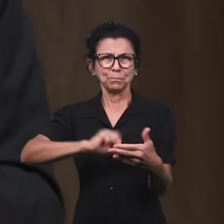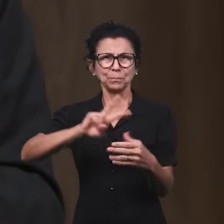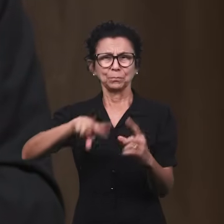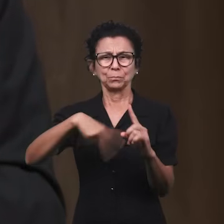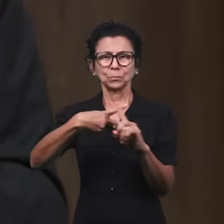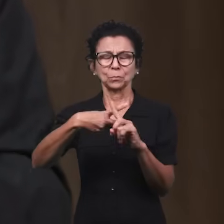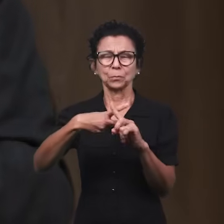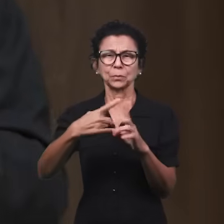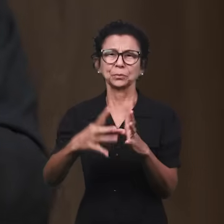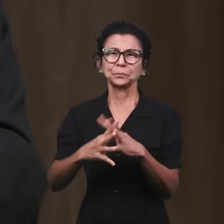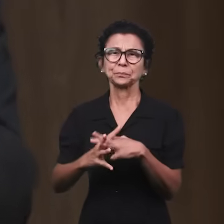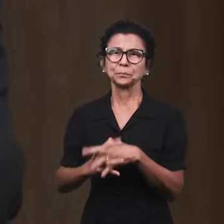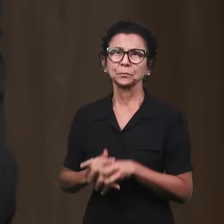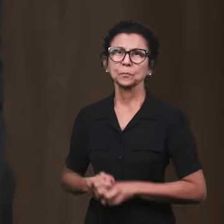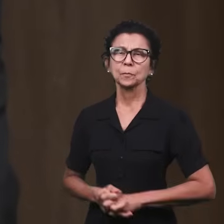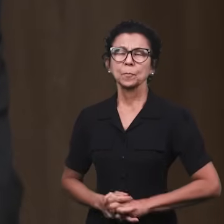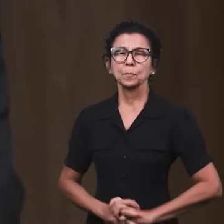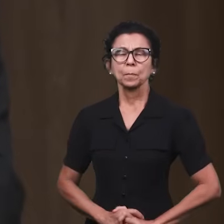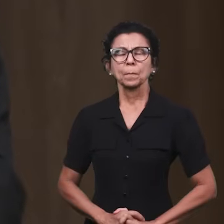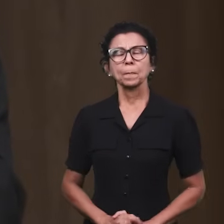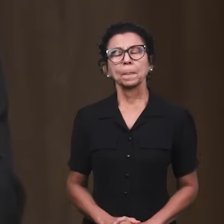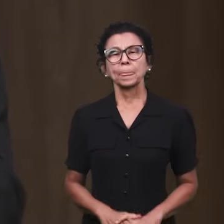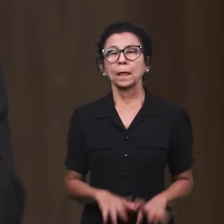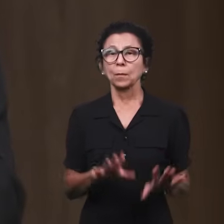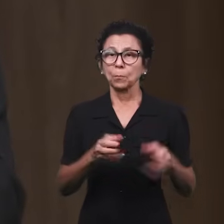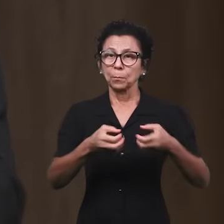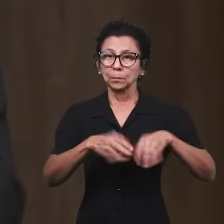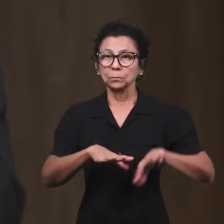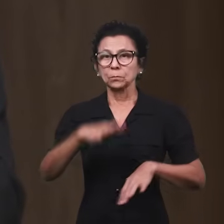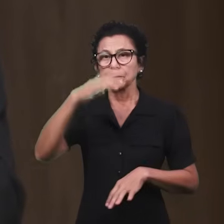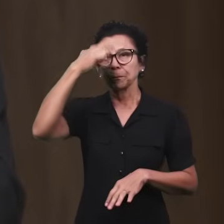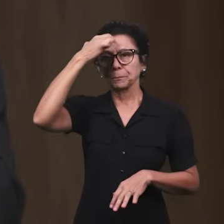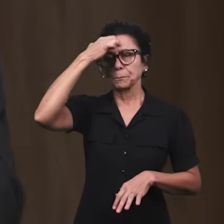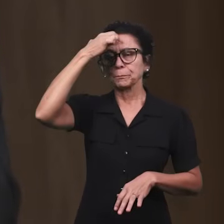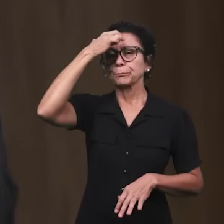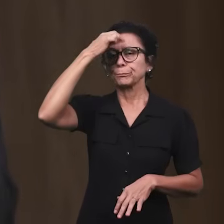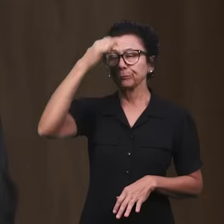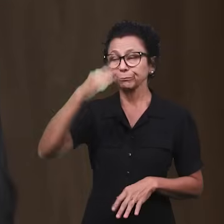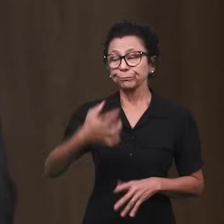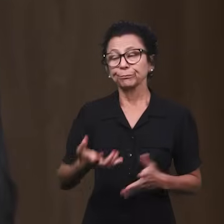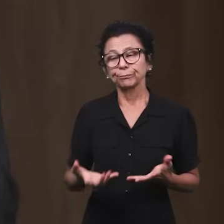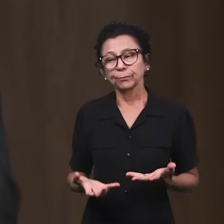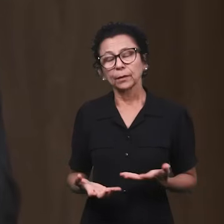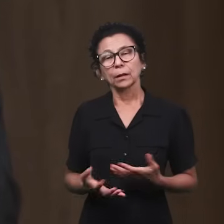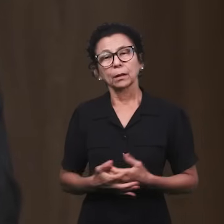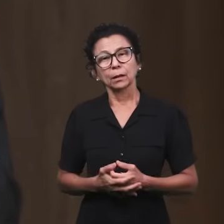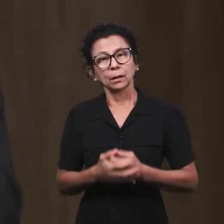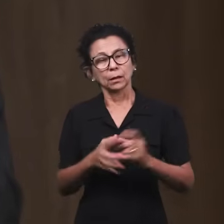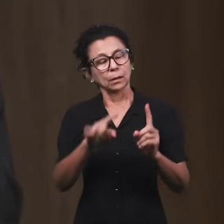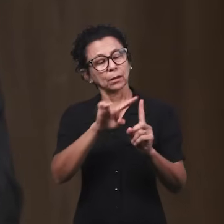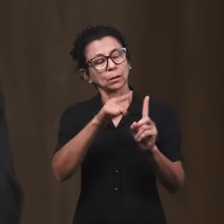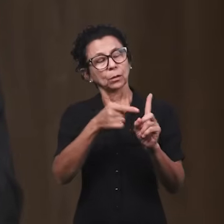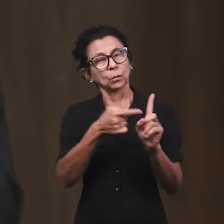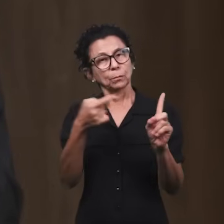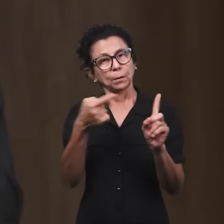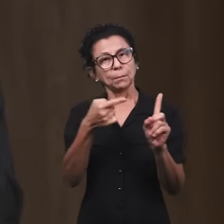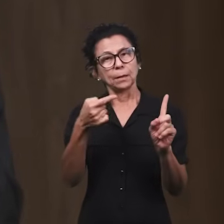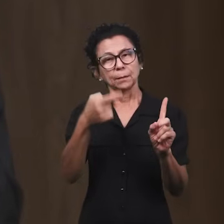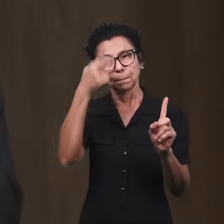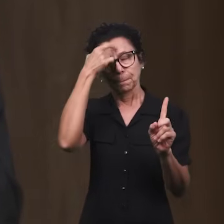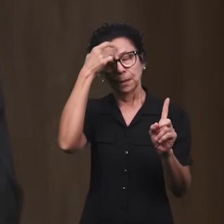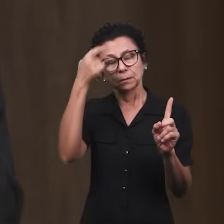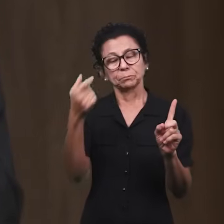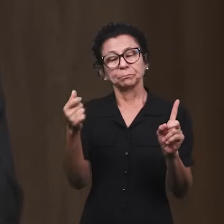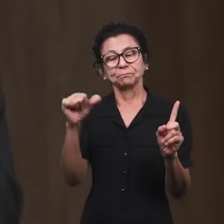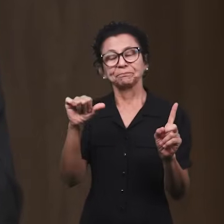mente dele. Até estudos já, e isso ainda são coisas que estão ainda sendo